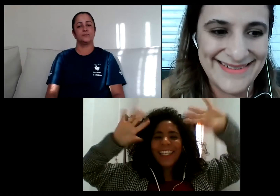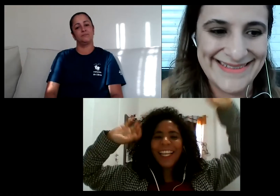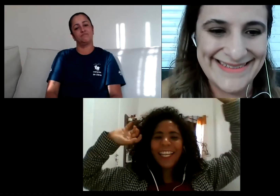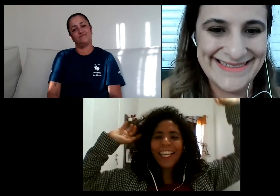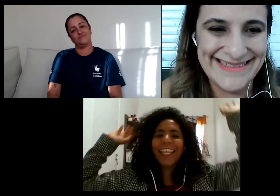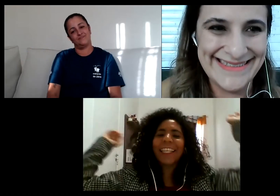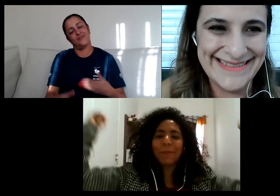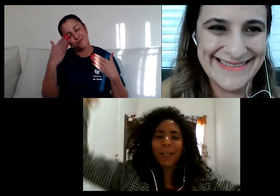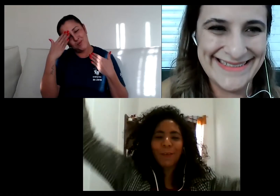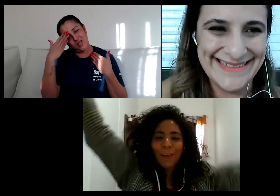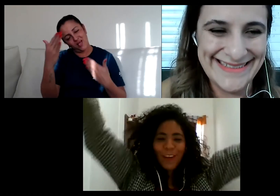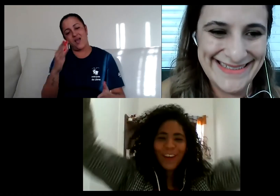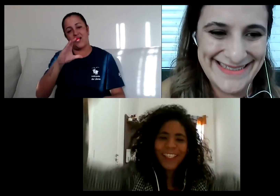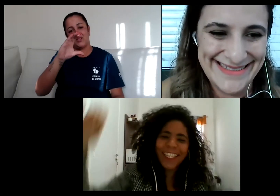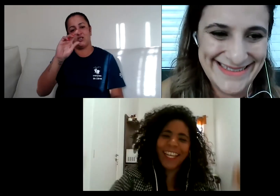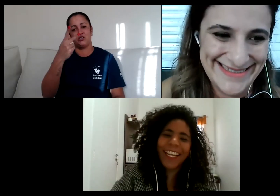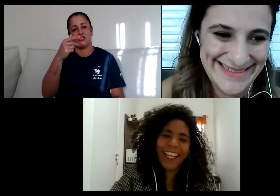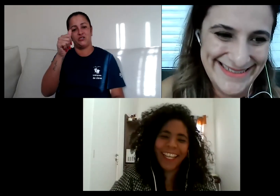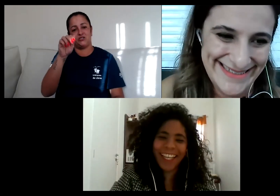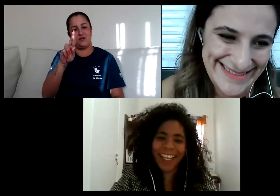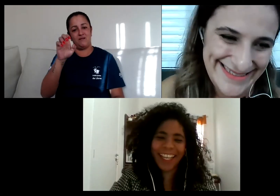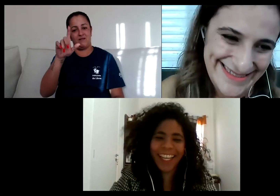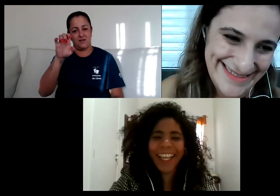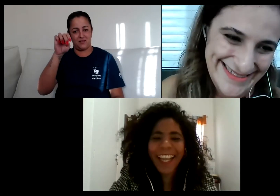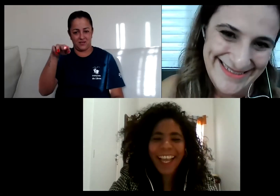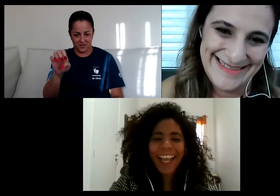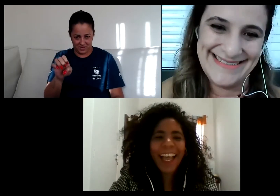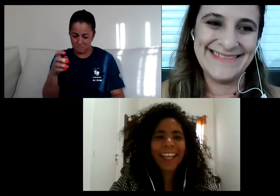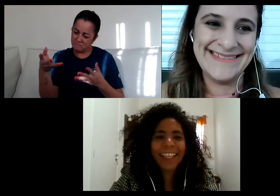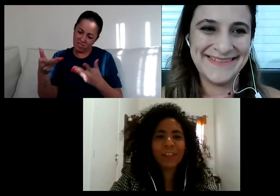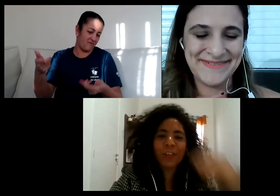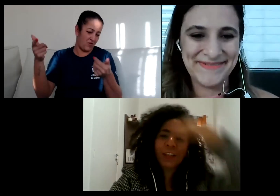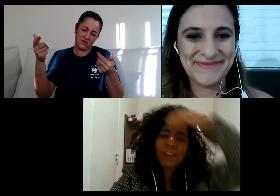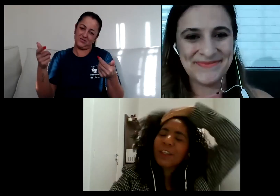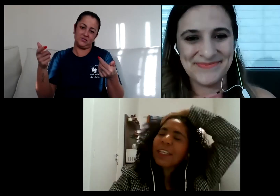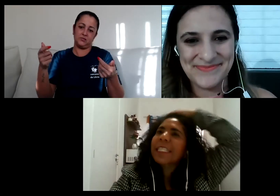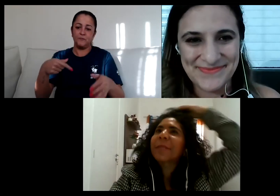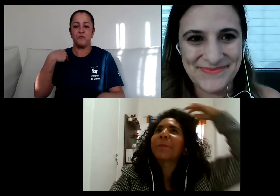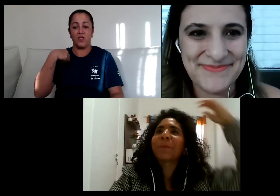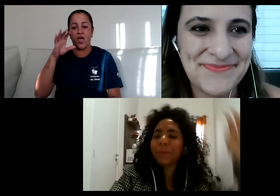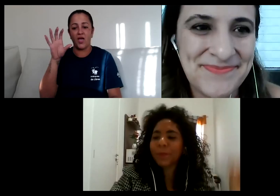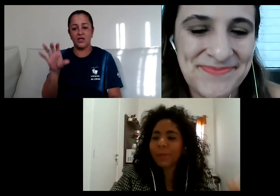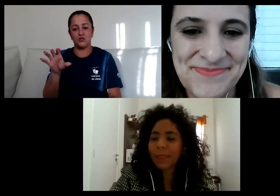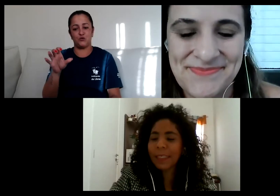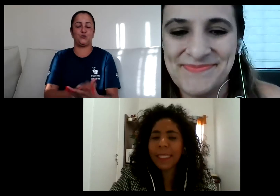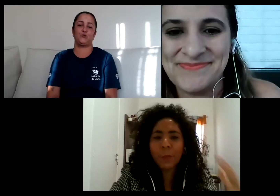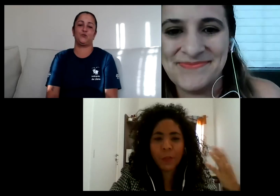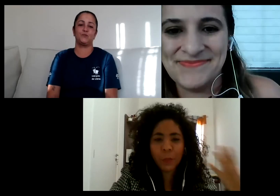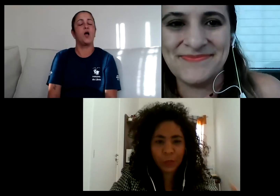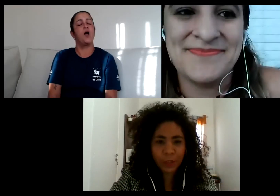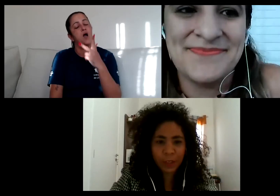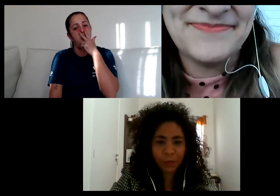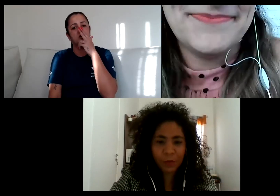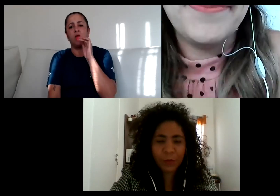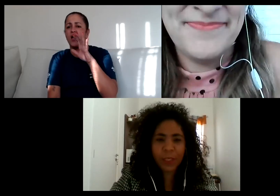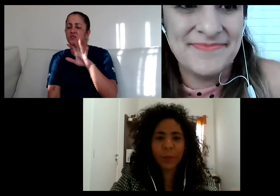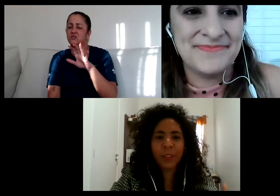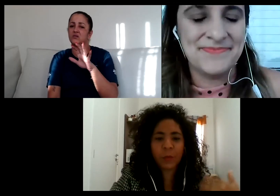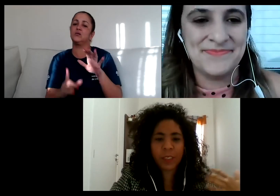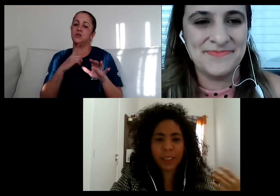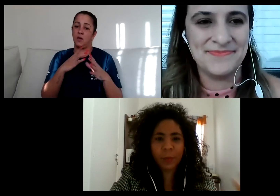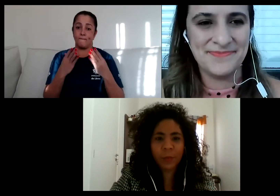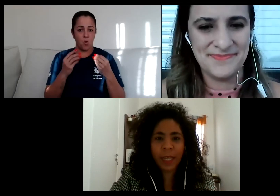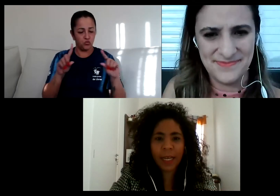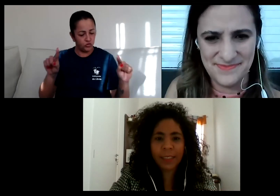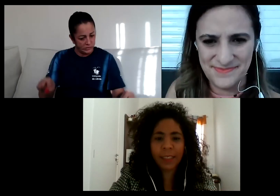Obrigada, Charlene, maravilhosa. É isso, gente. Acho que assim, temos muitos desafios, tem muita